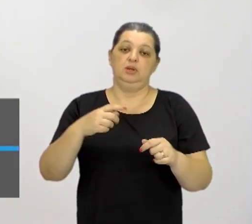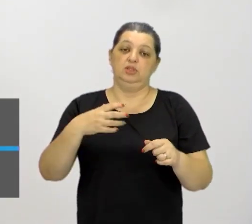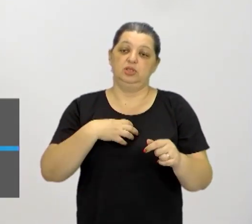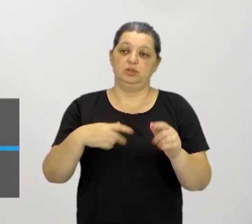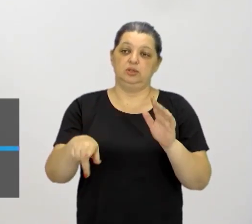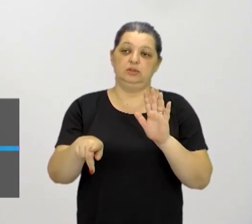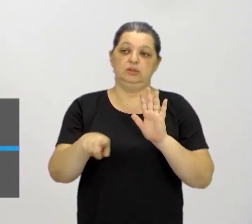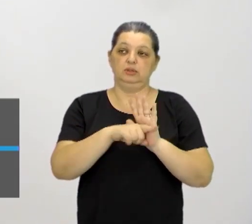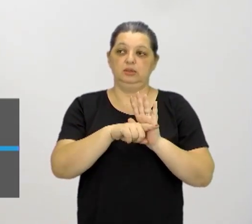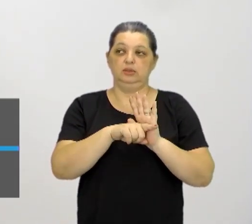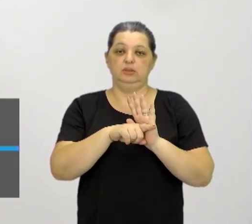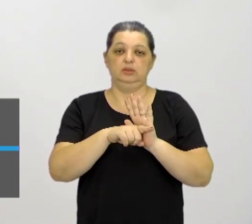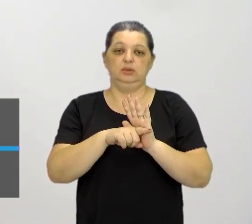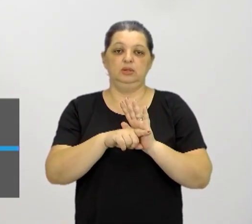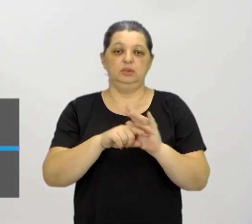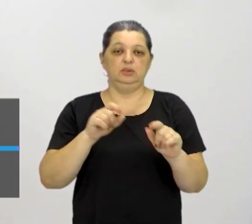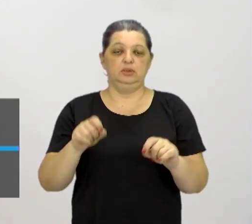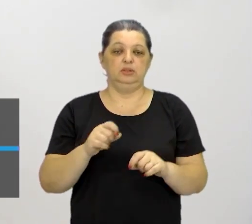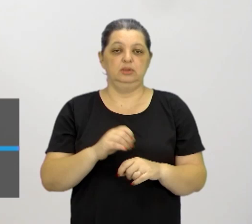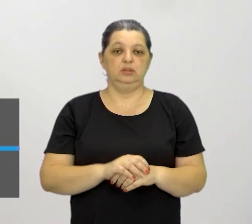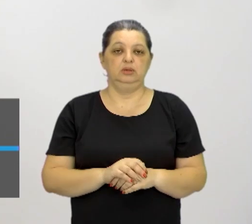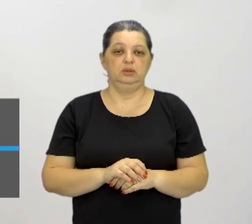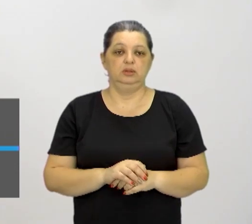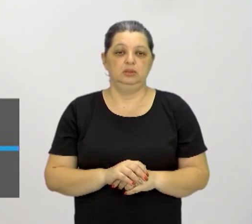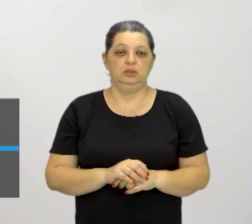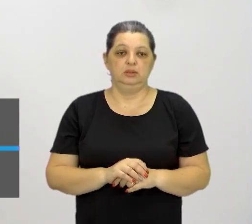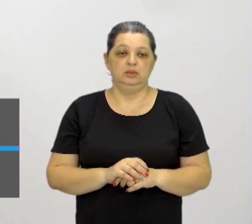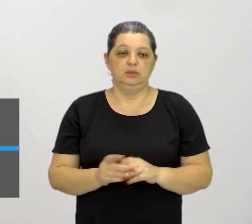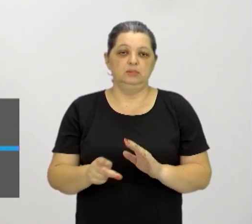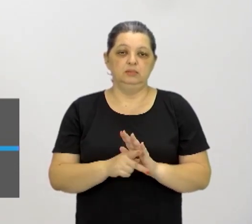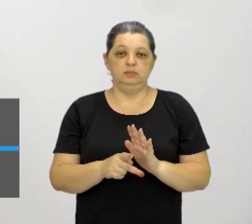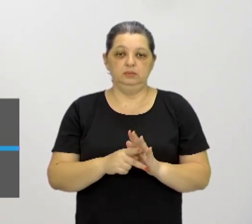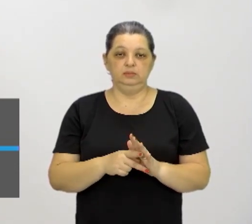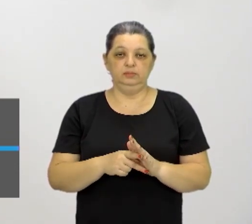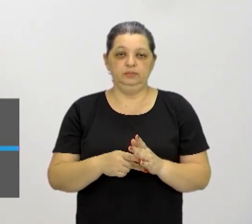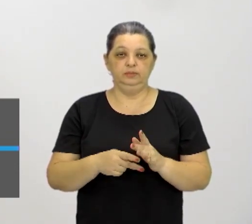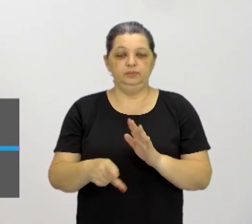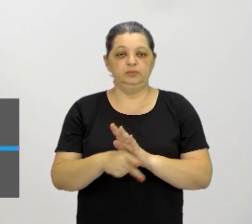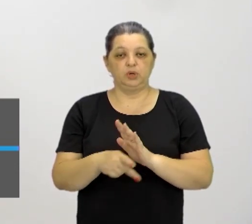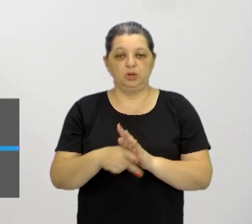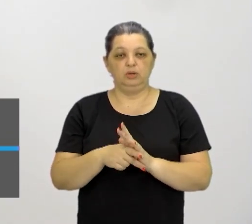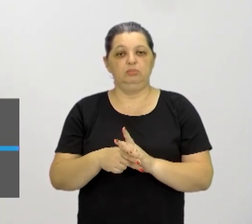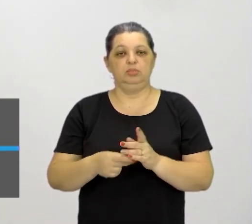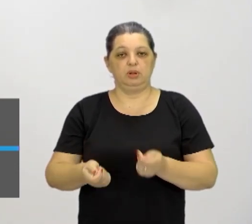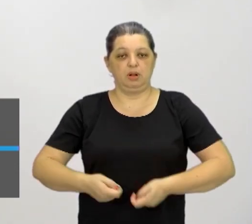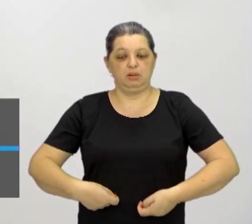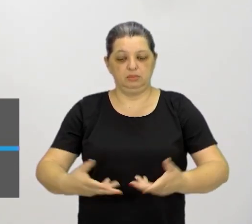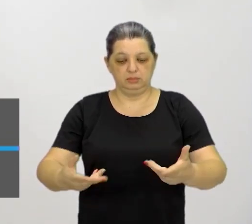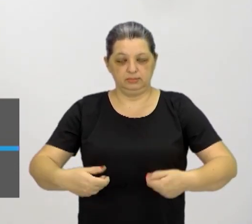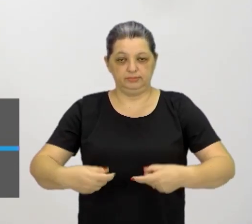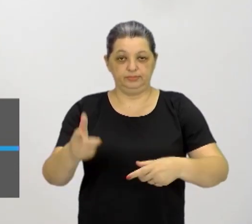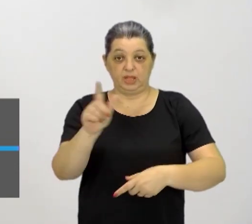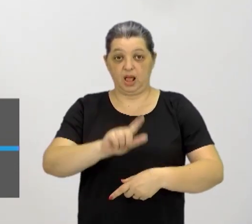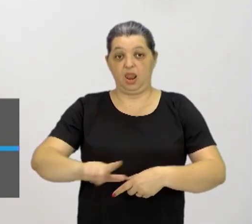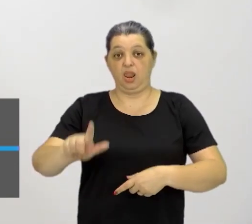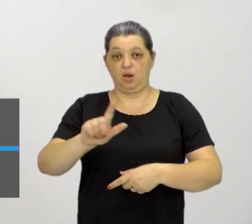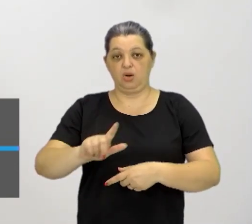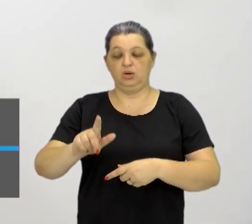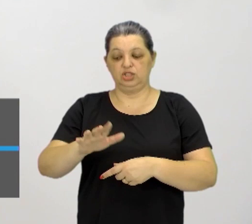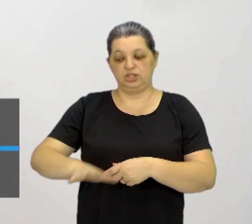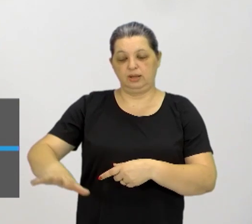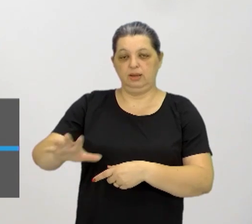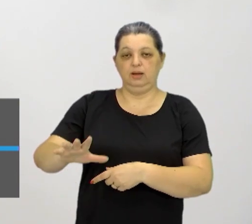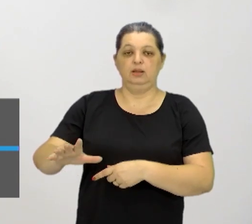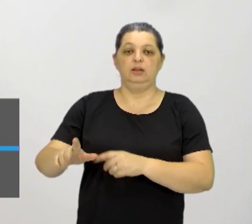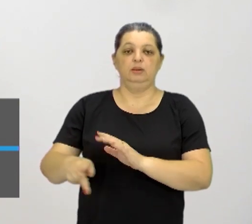Primeiro que esse imenso consumo trazido pelo capitalismo, pela lógica capitalista,